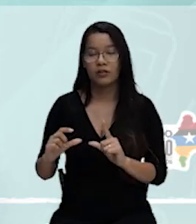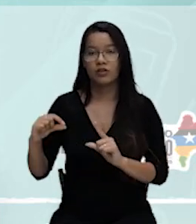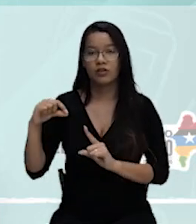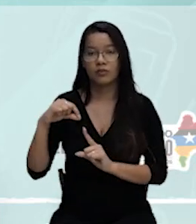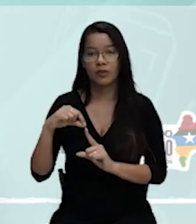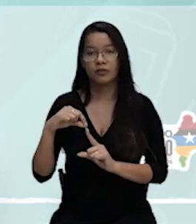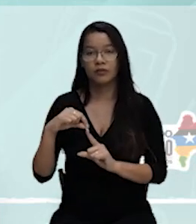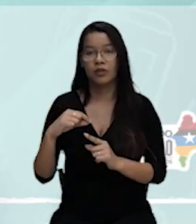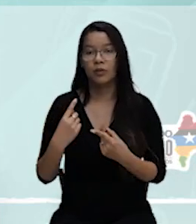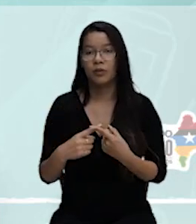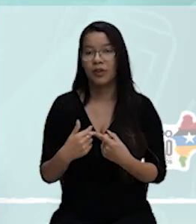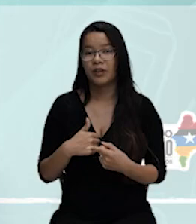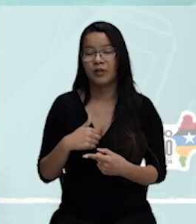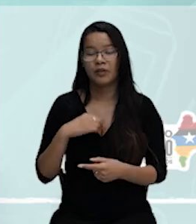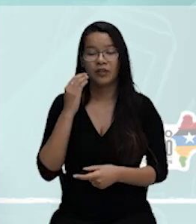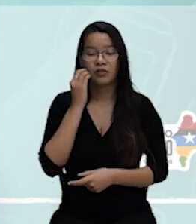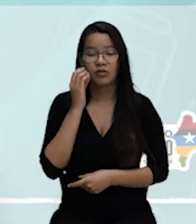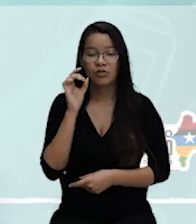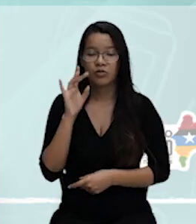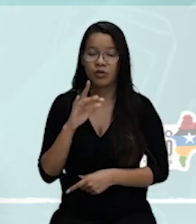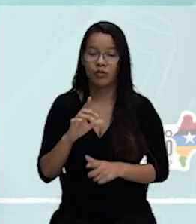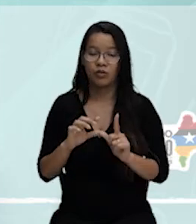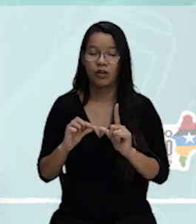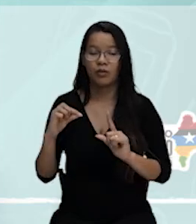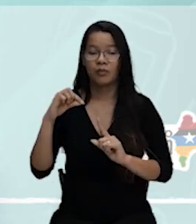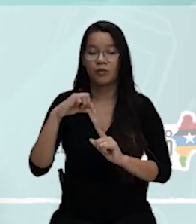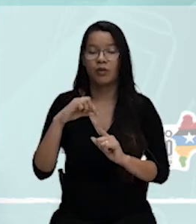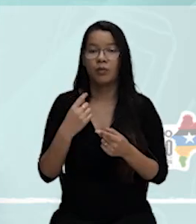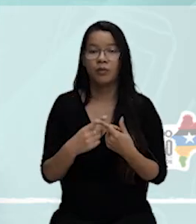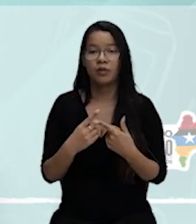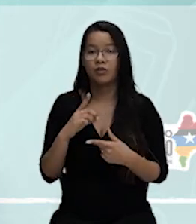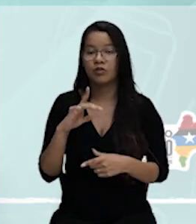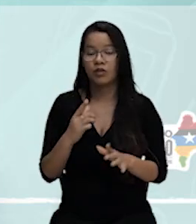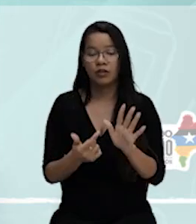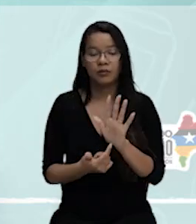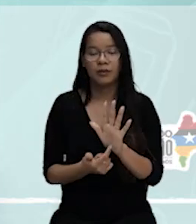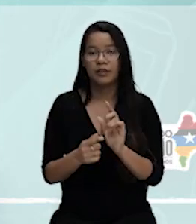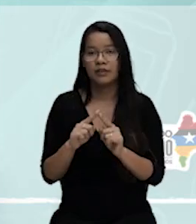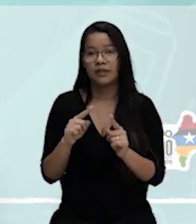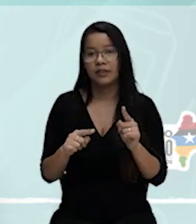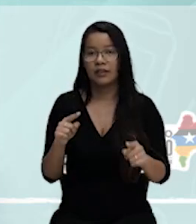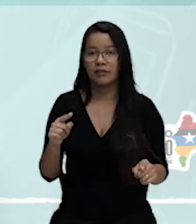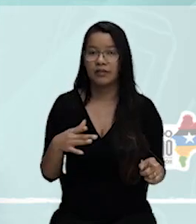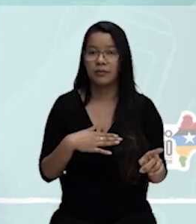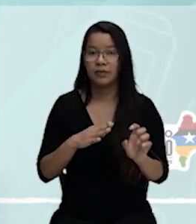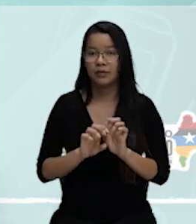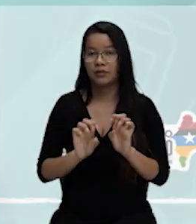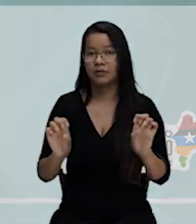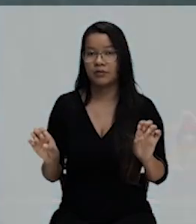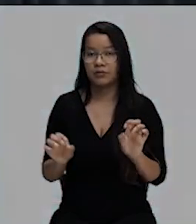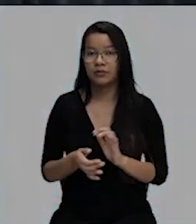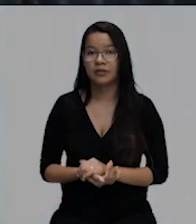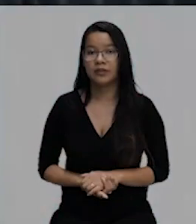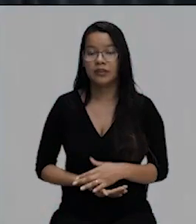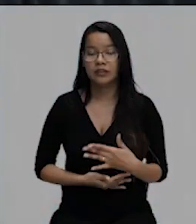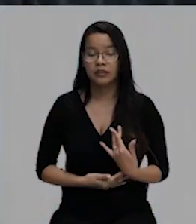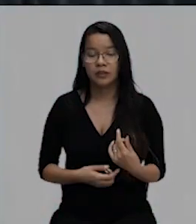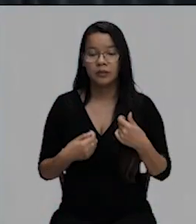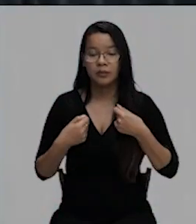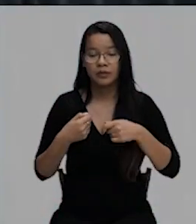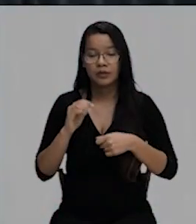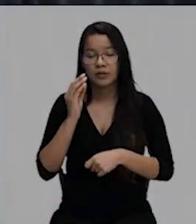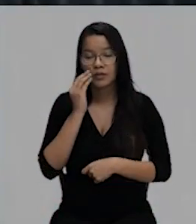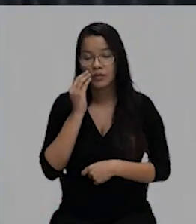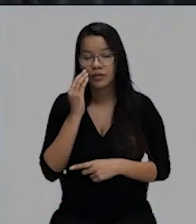Por que eu vou testar só no logaritmando? Porque é só nele que aparece a variável da minha equação, tá? Então, eu vou ter que